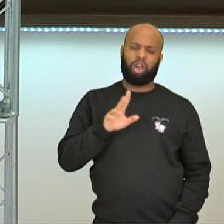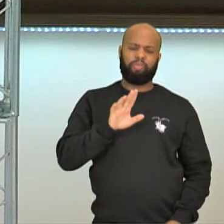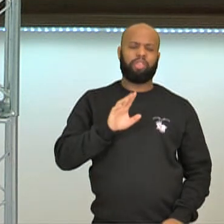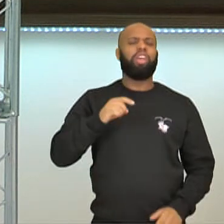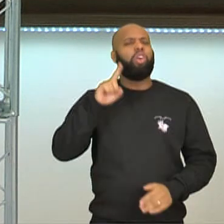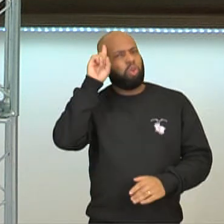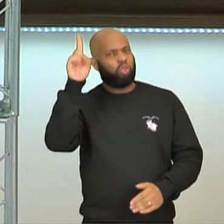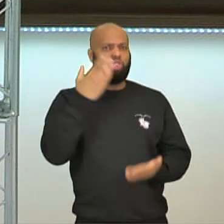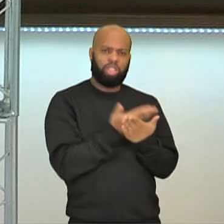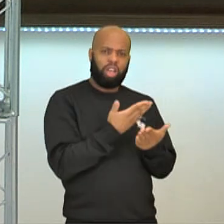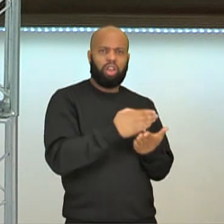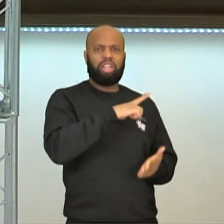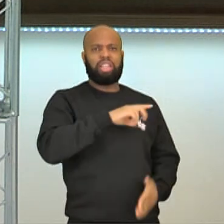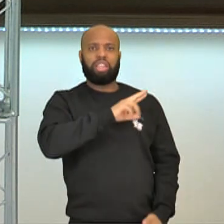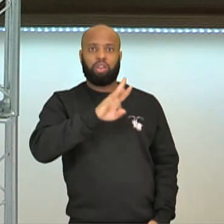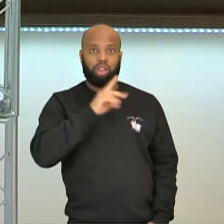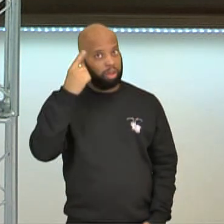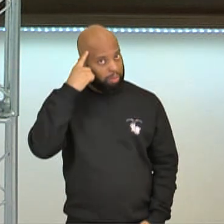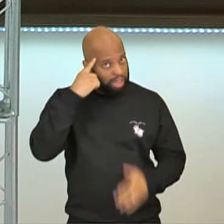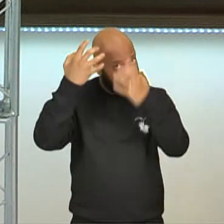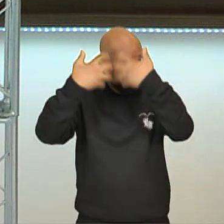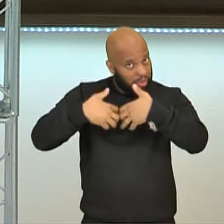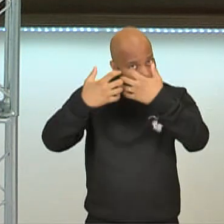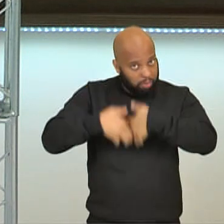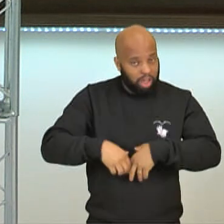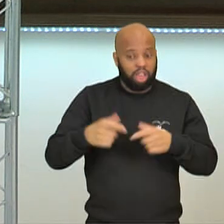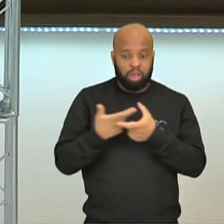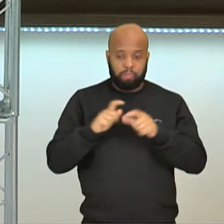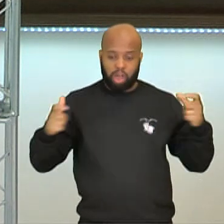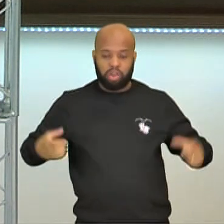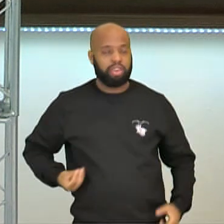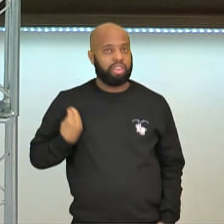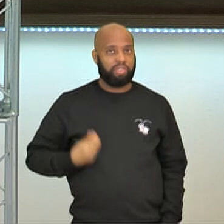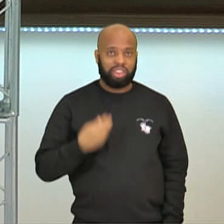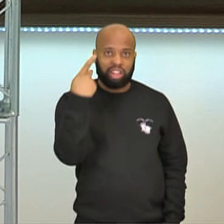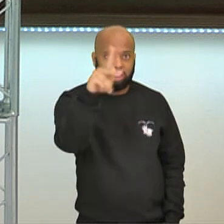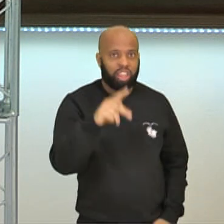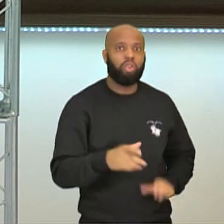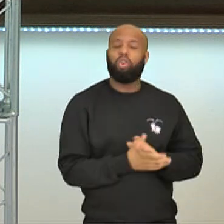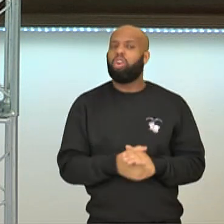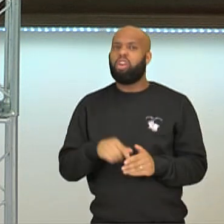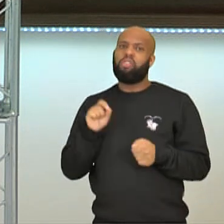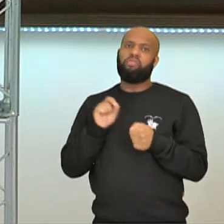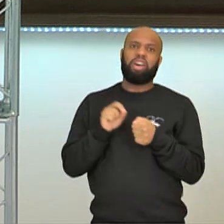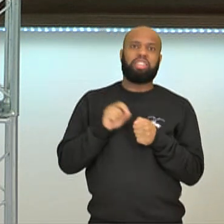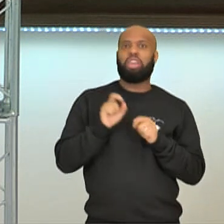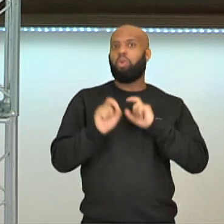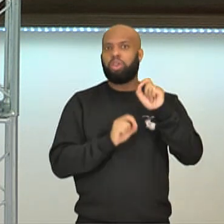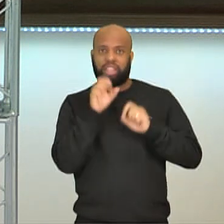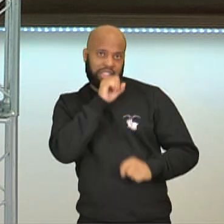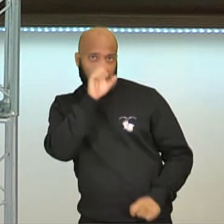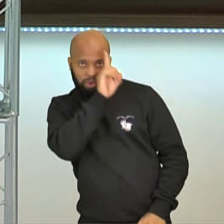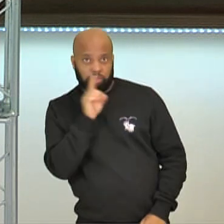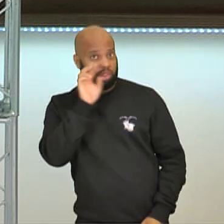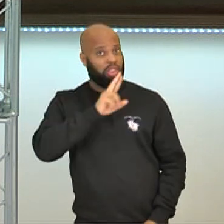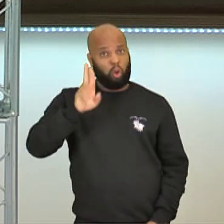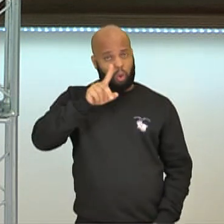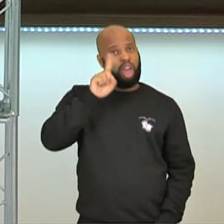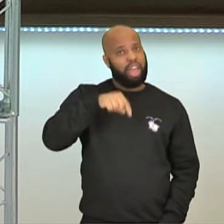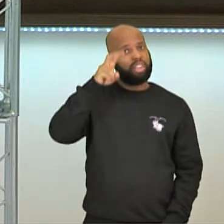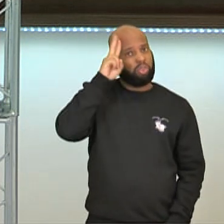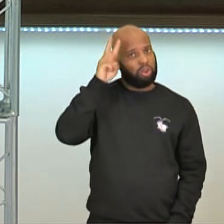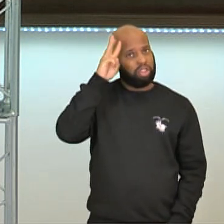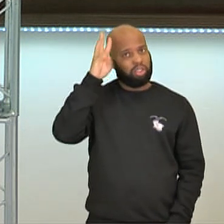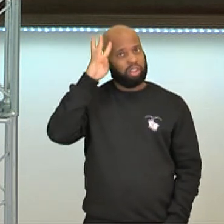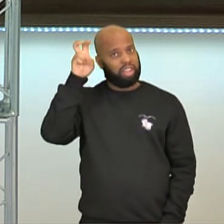tenho aula não é. Pense bem. A maior parte da sua vida, você não vai ser final de semana. A